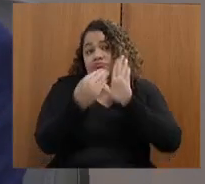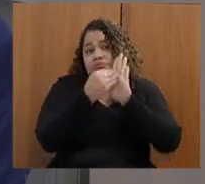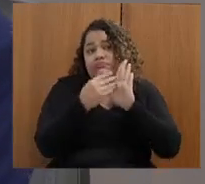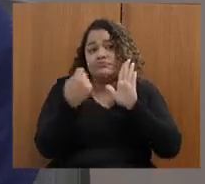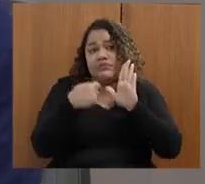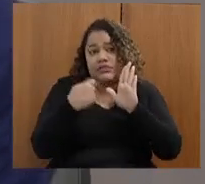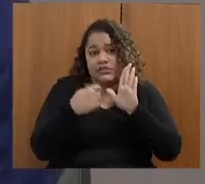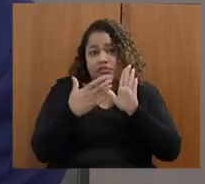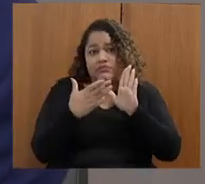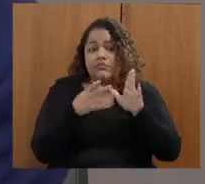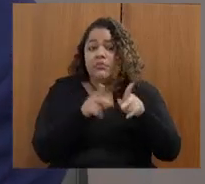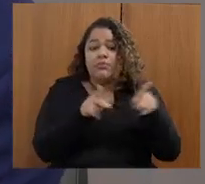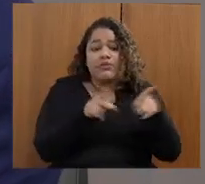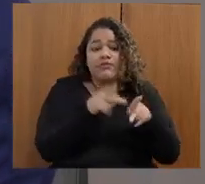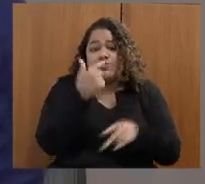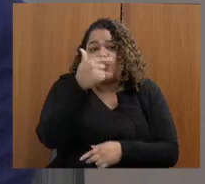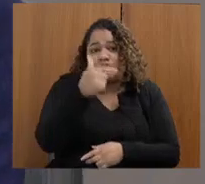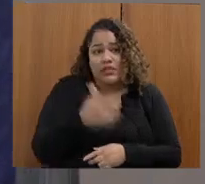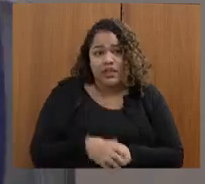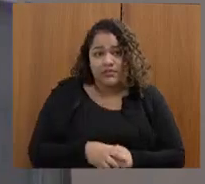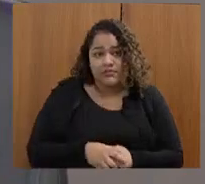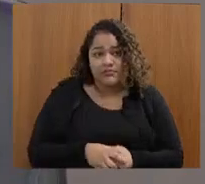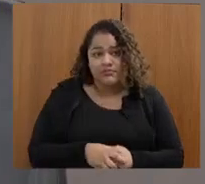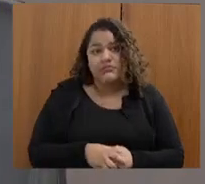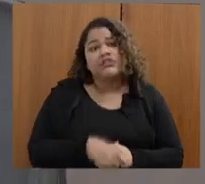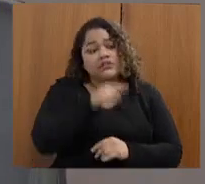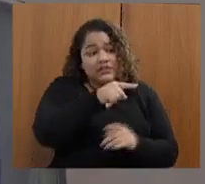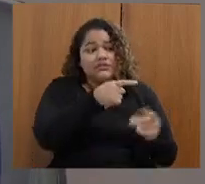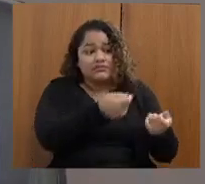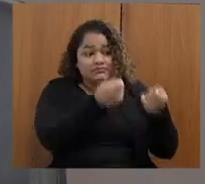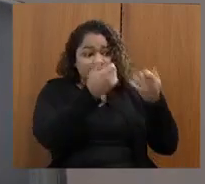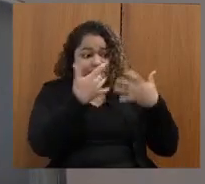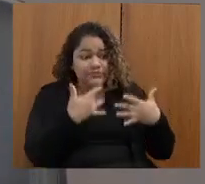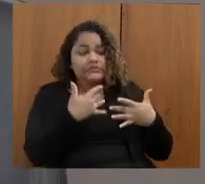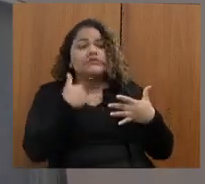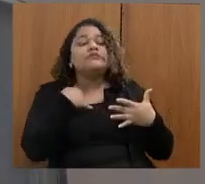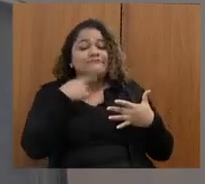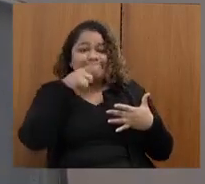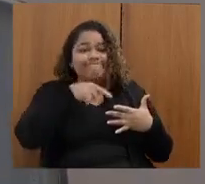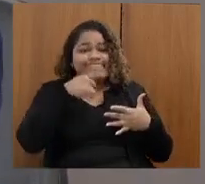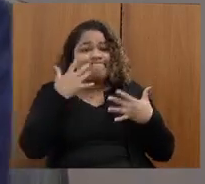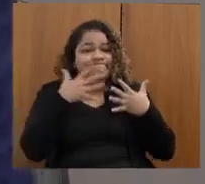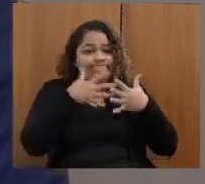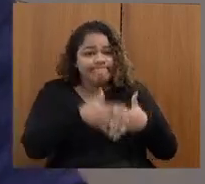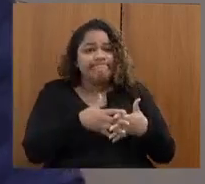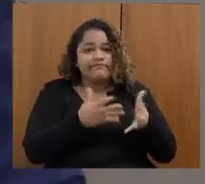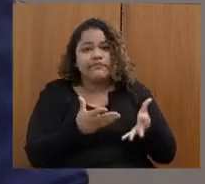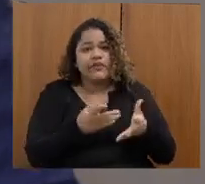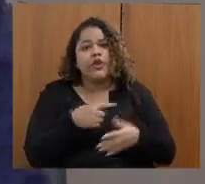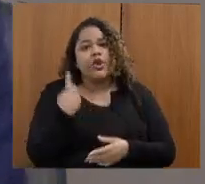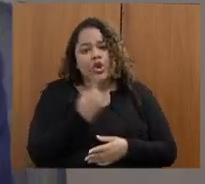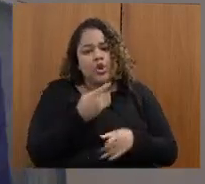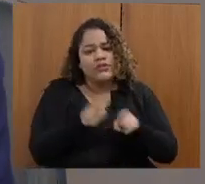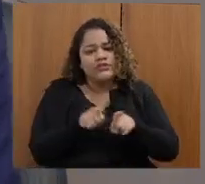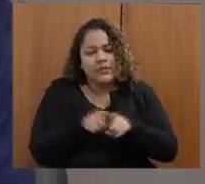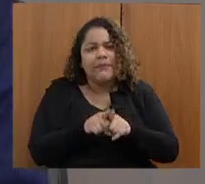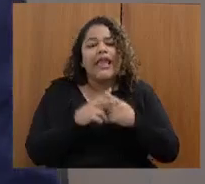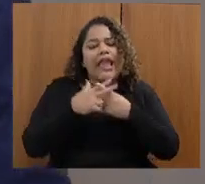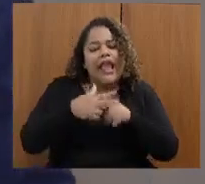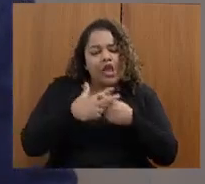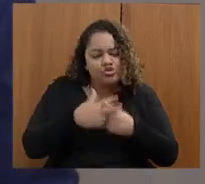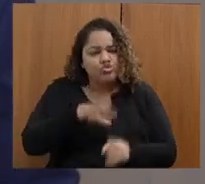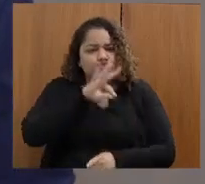professor não tem por isso que o senhor tá trazendo isso e é muito complicado pra gente vamos avançando aos poucos o reajuste do piso será feito